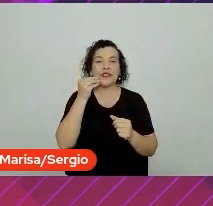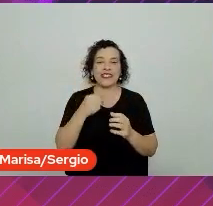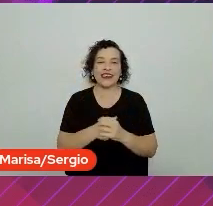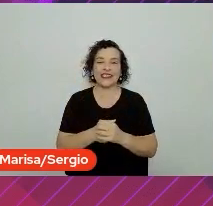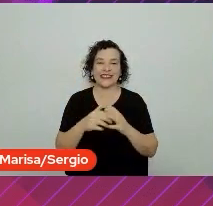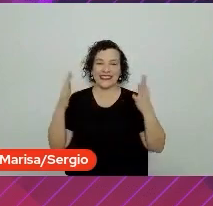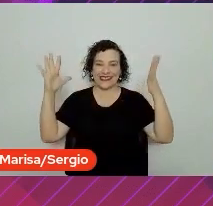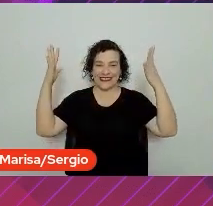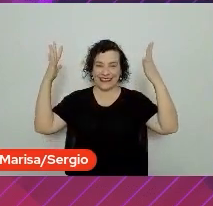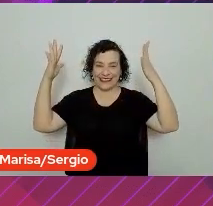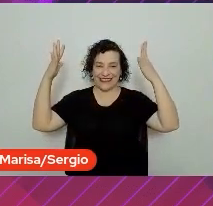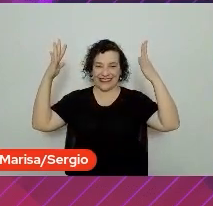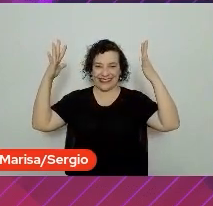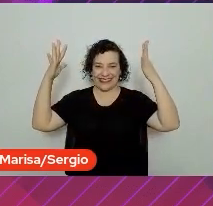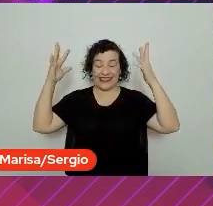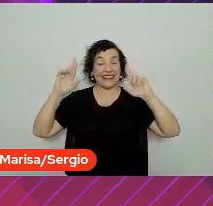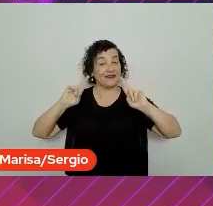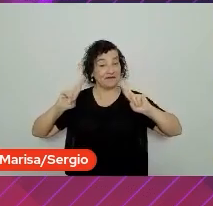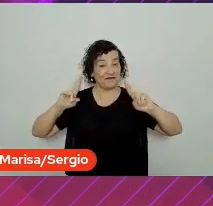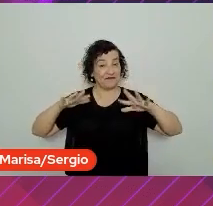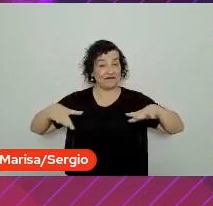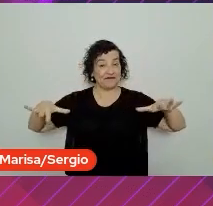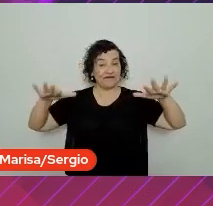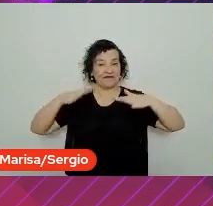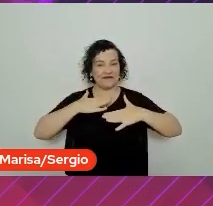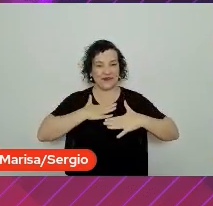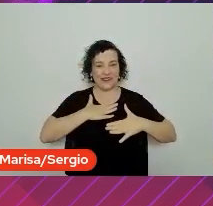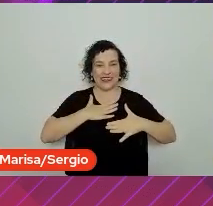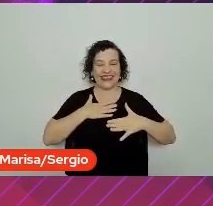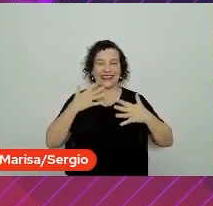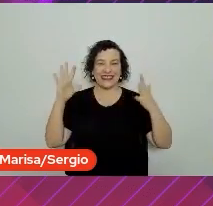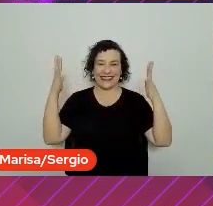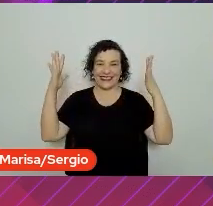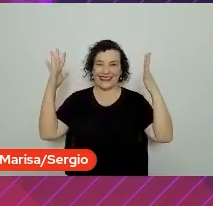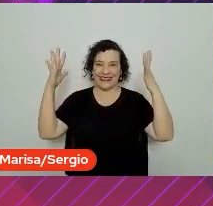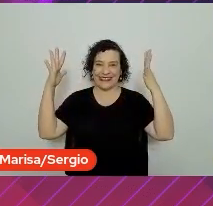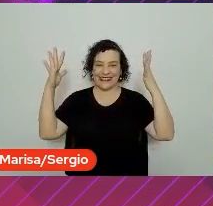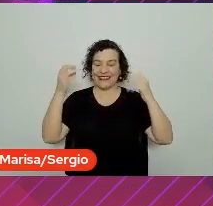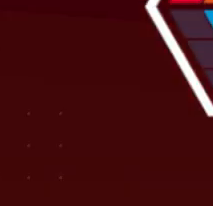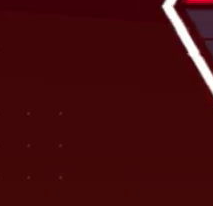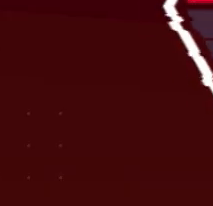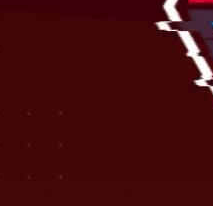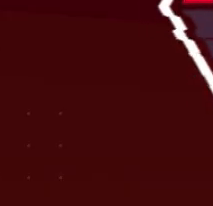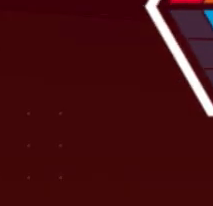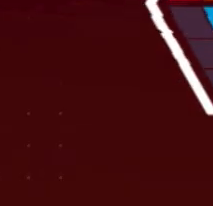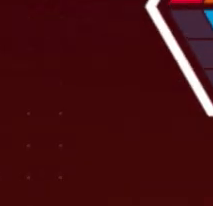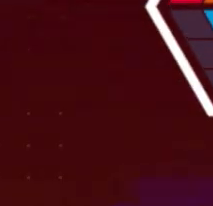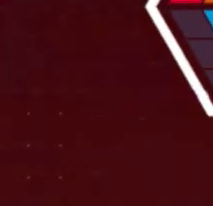e espero que tenha sido tão bom para vocês quanto foi para mim.